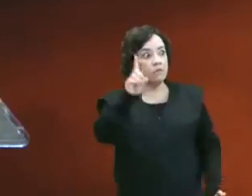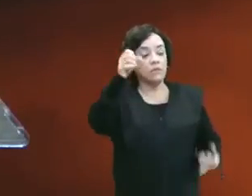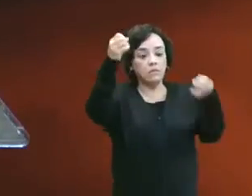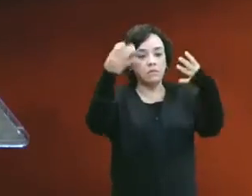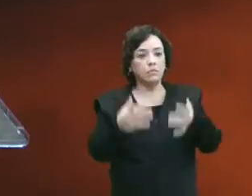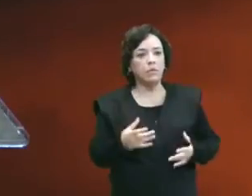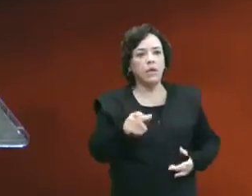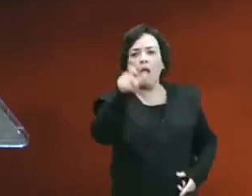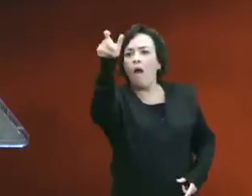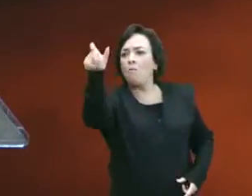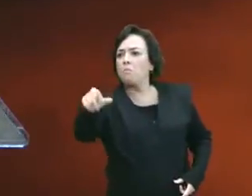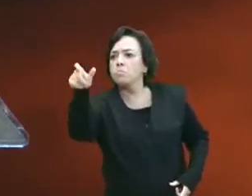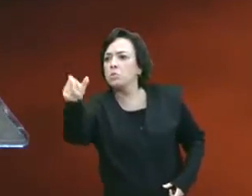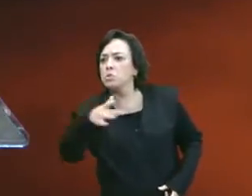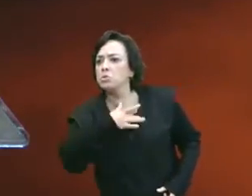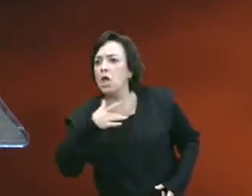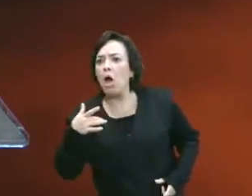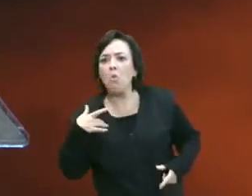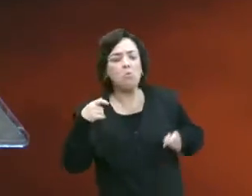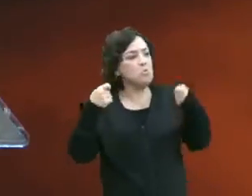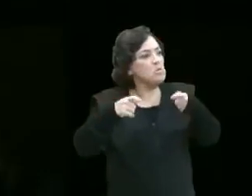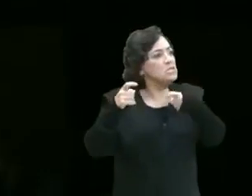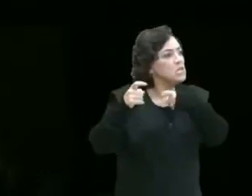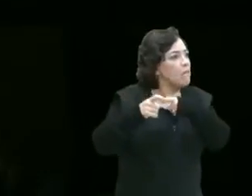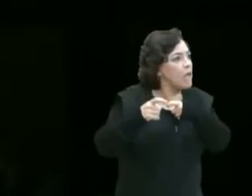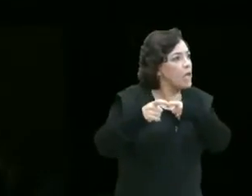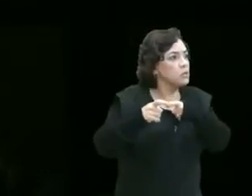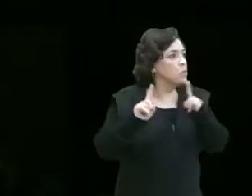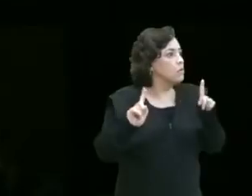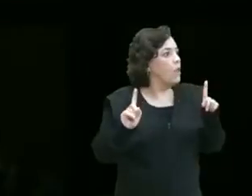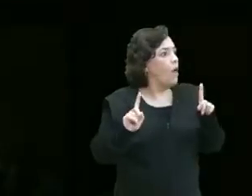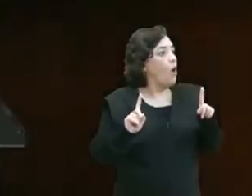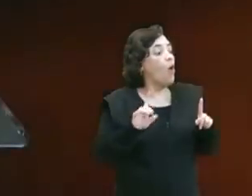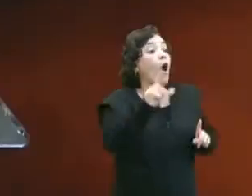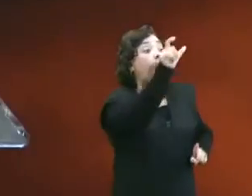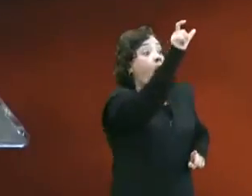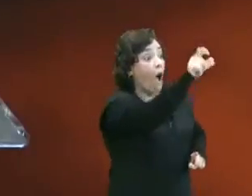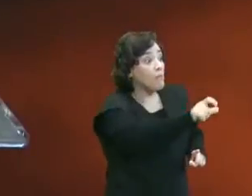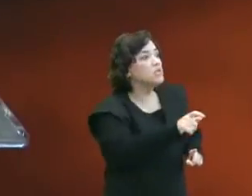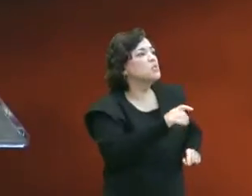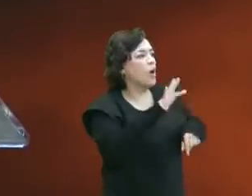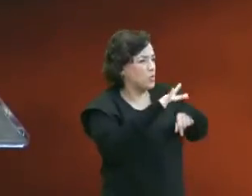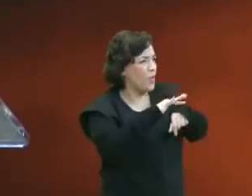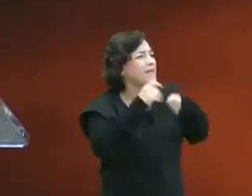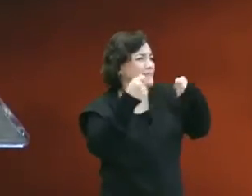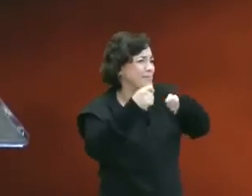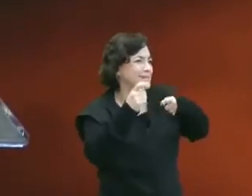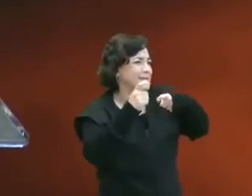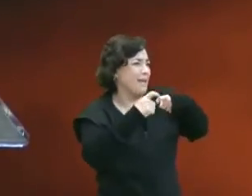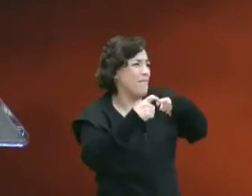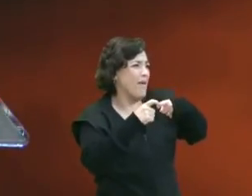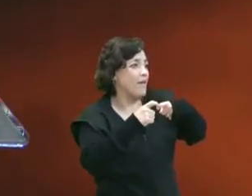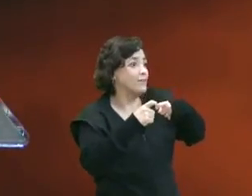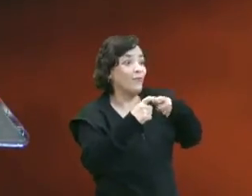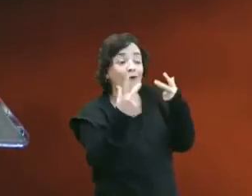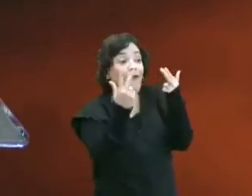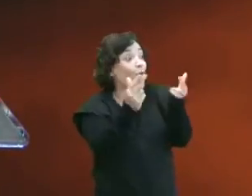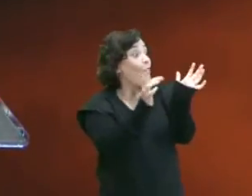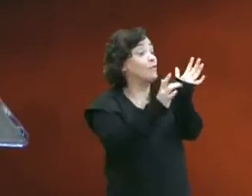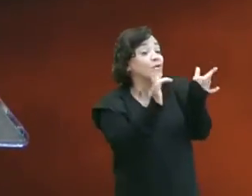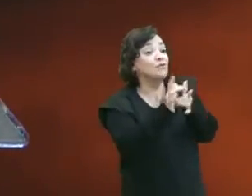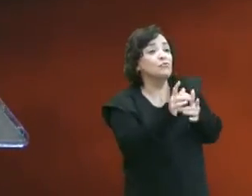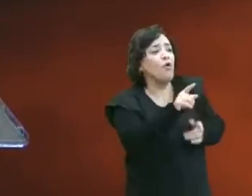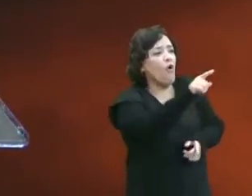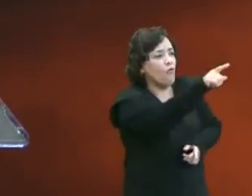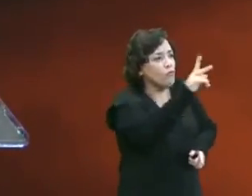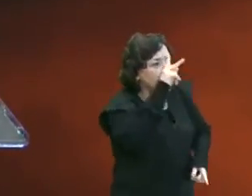estão doentes. Ele também vai dizer: vinde a mim os que estão fracos e sobrecarregados, eu vos